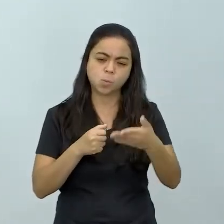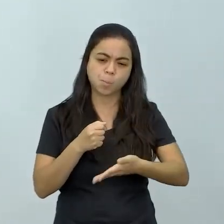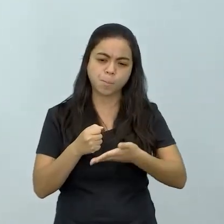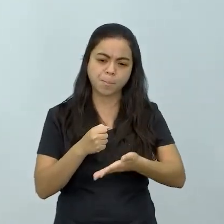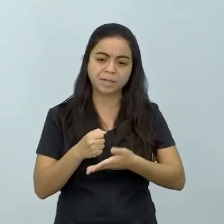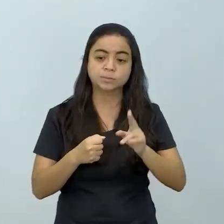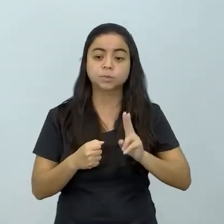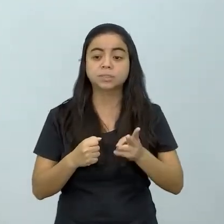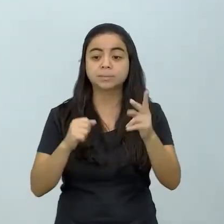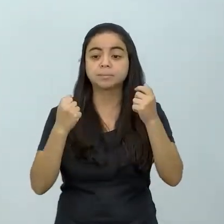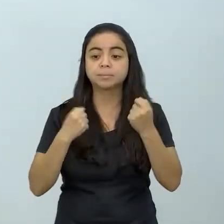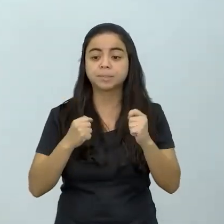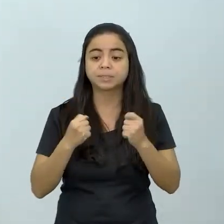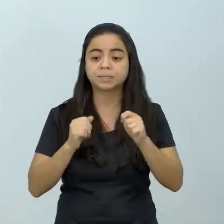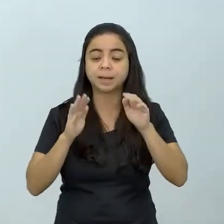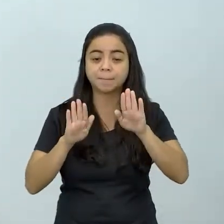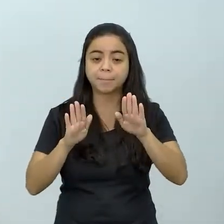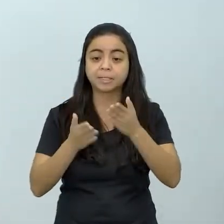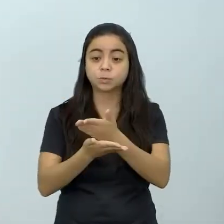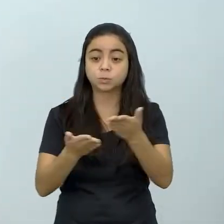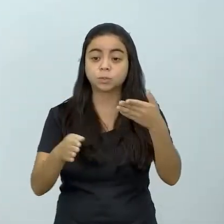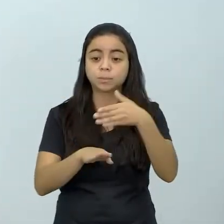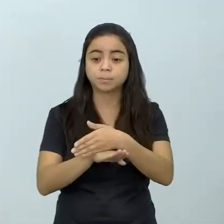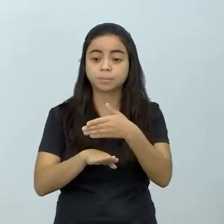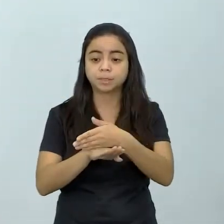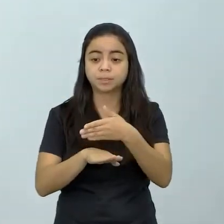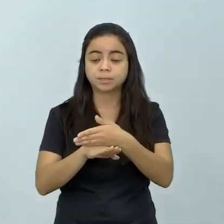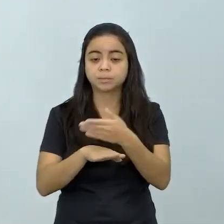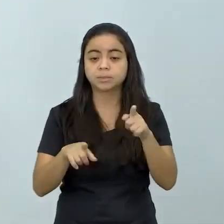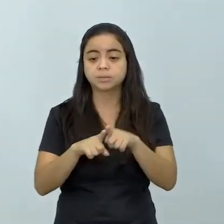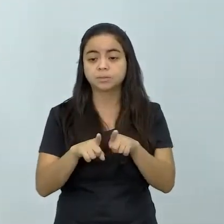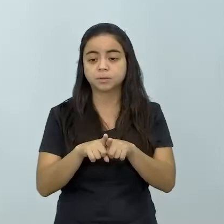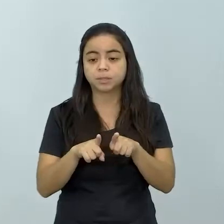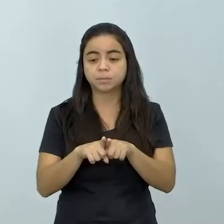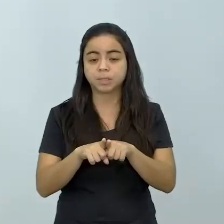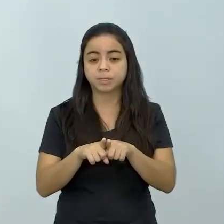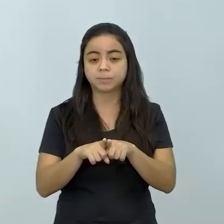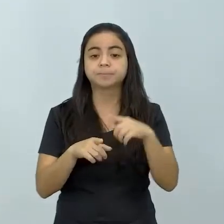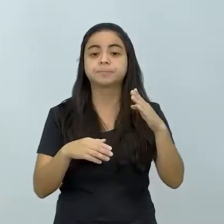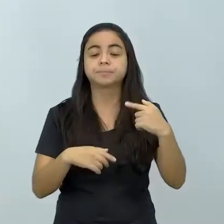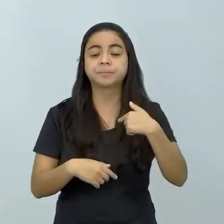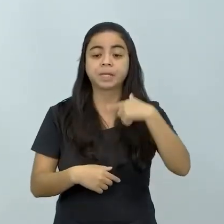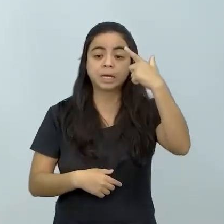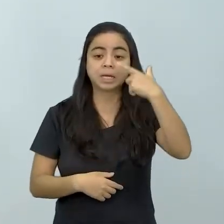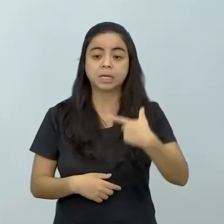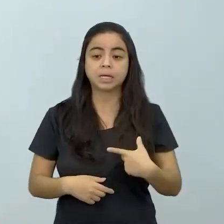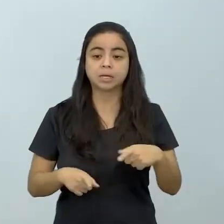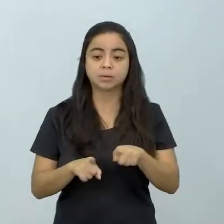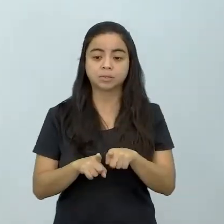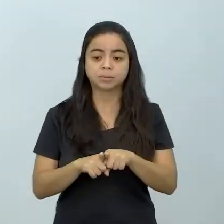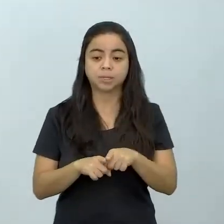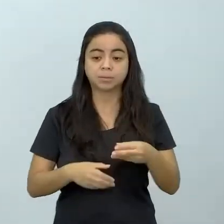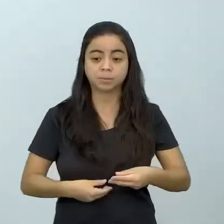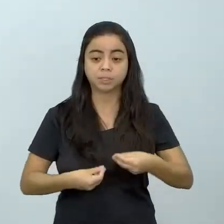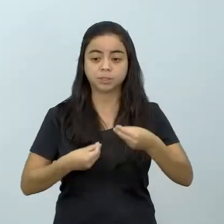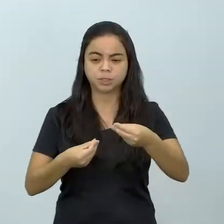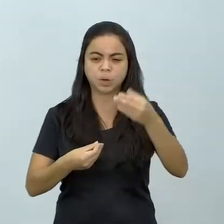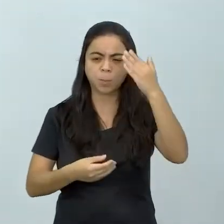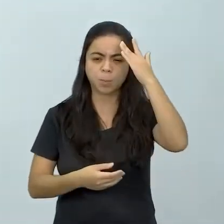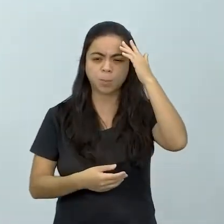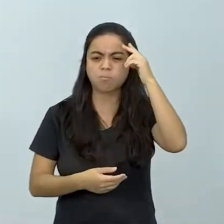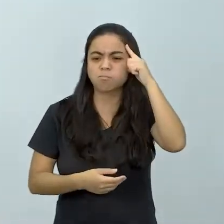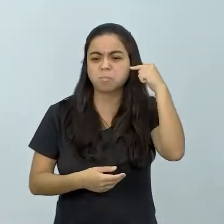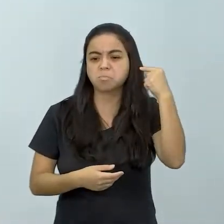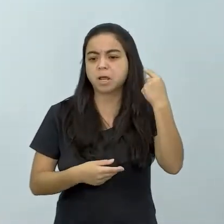sempre precisa mais da sua participação e mais de mim para te dar uma ideia